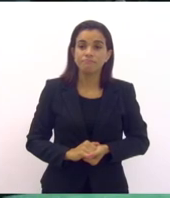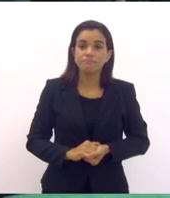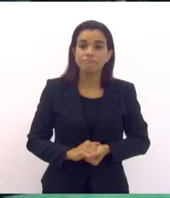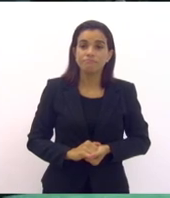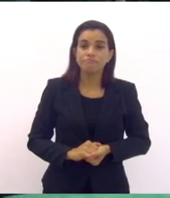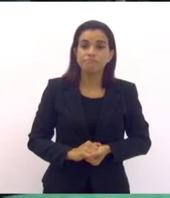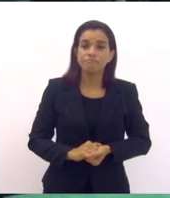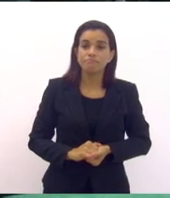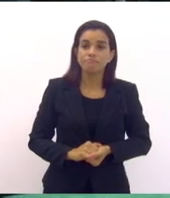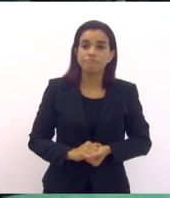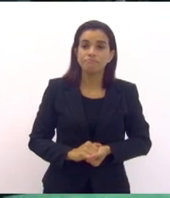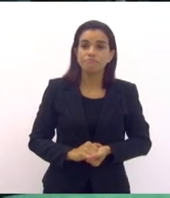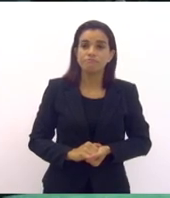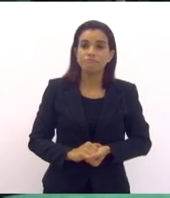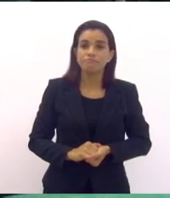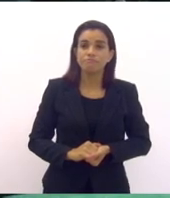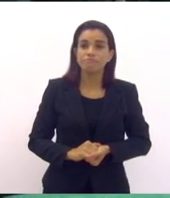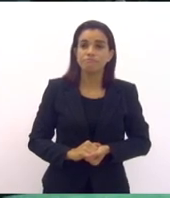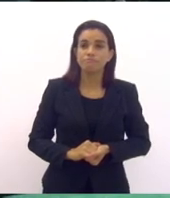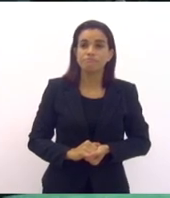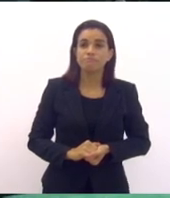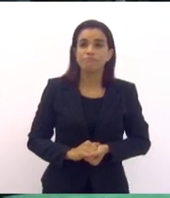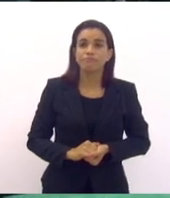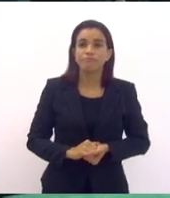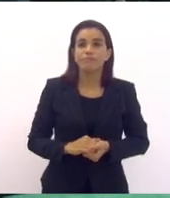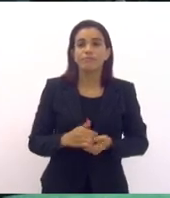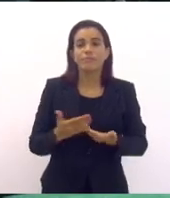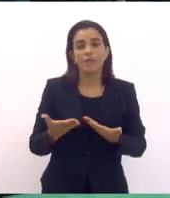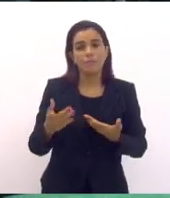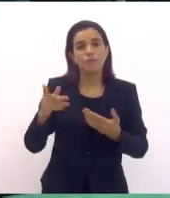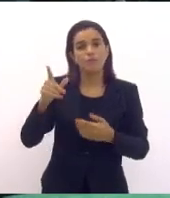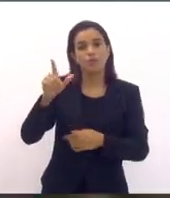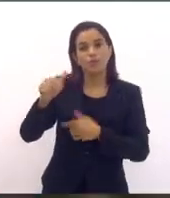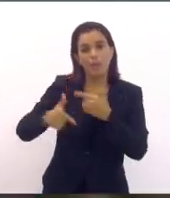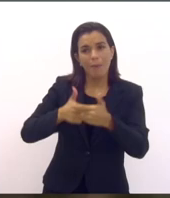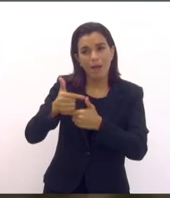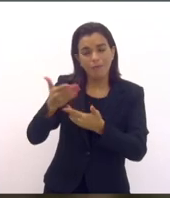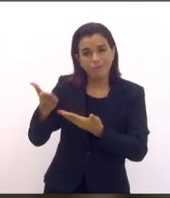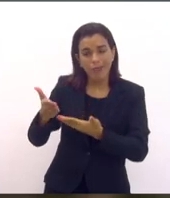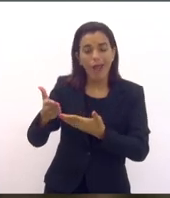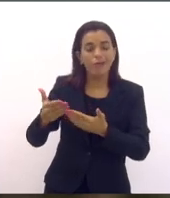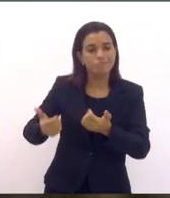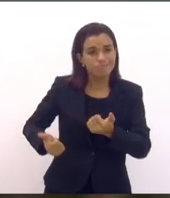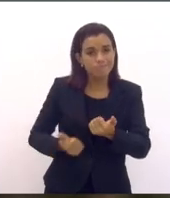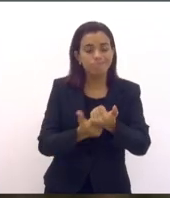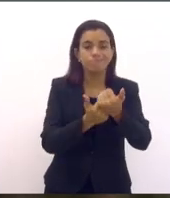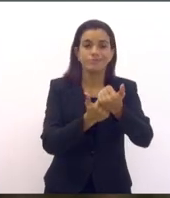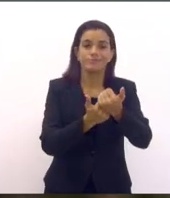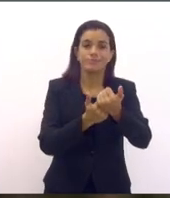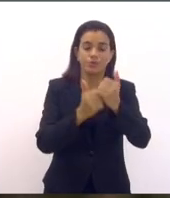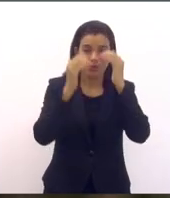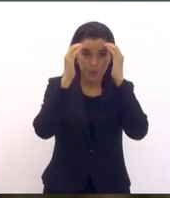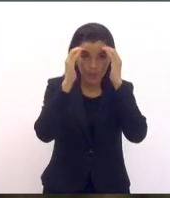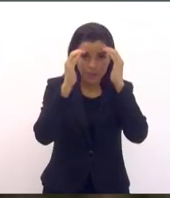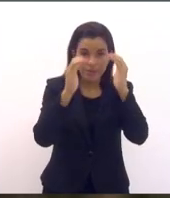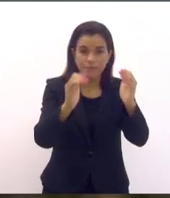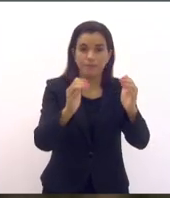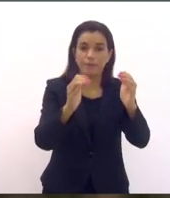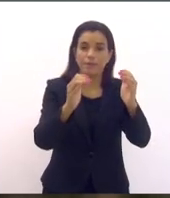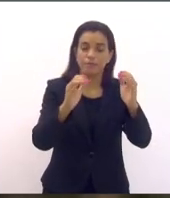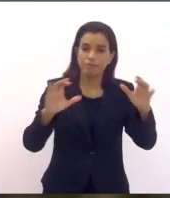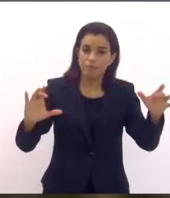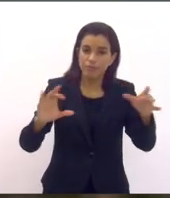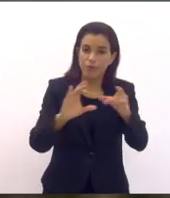faz tá do qual ela é capaz do qual ela faz em prol do respeito em prol de